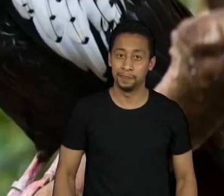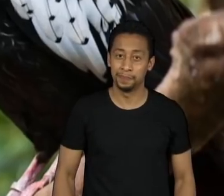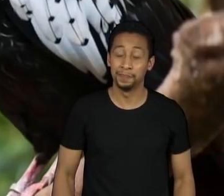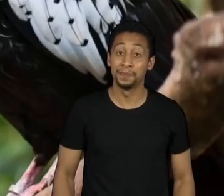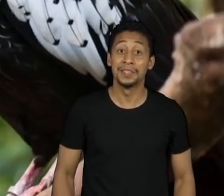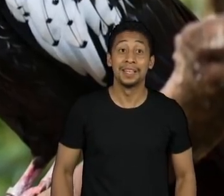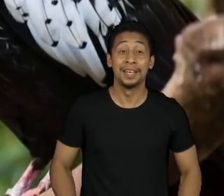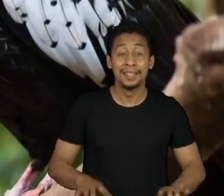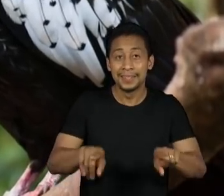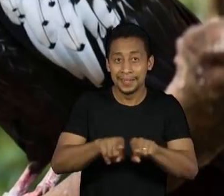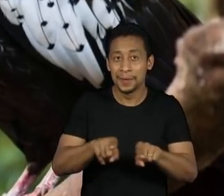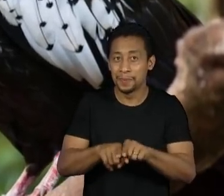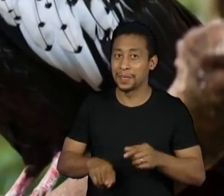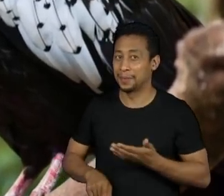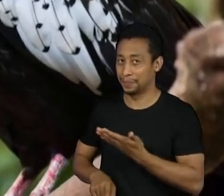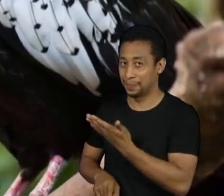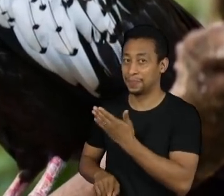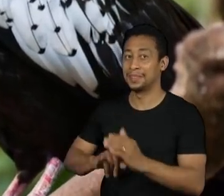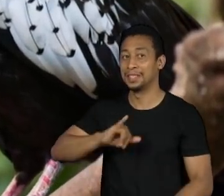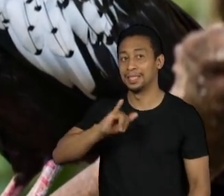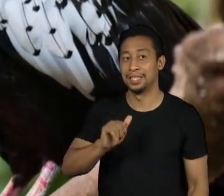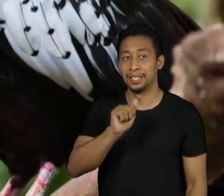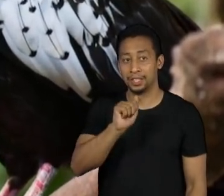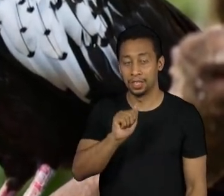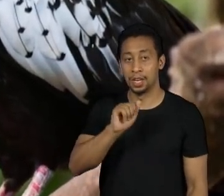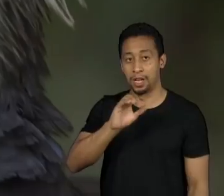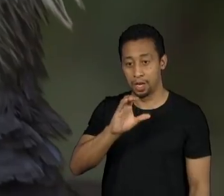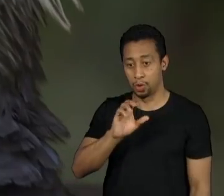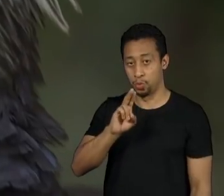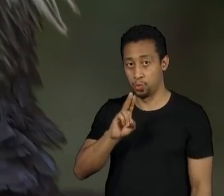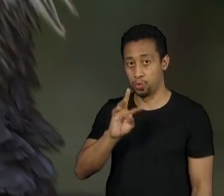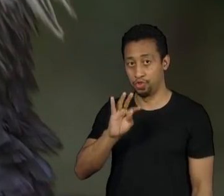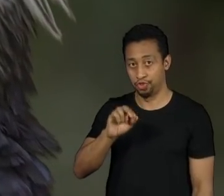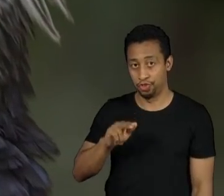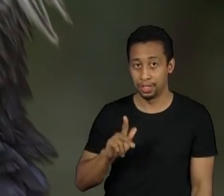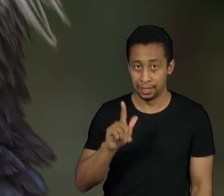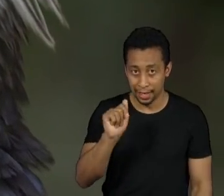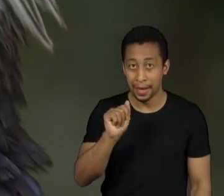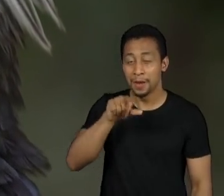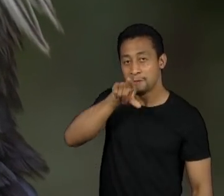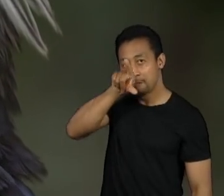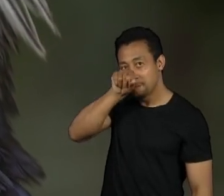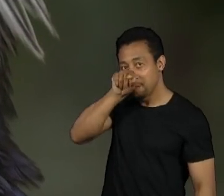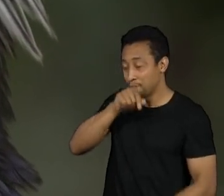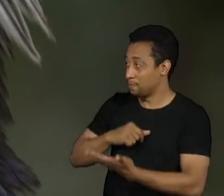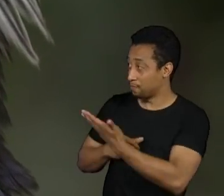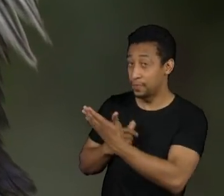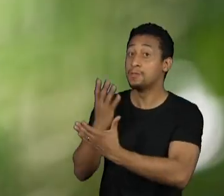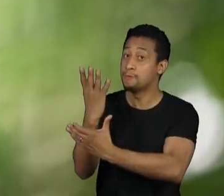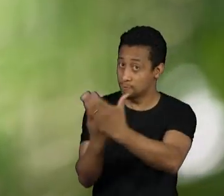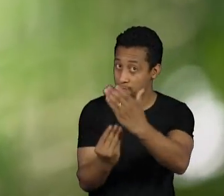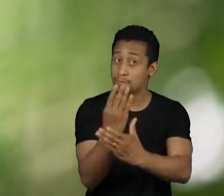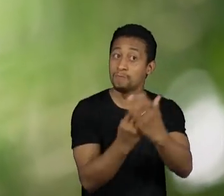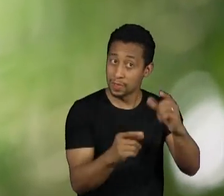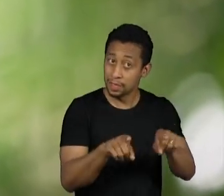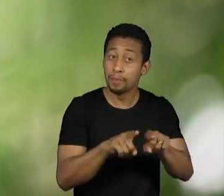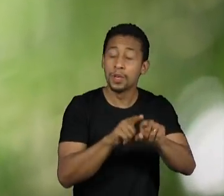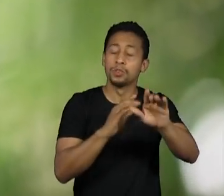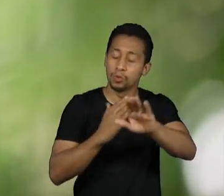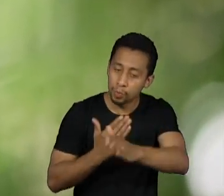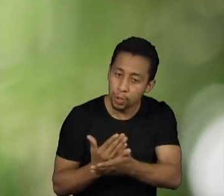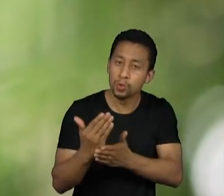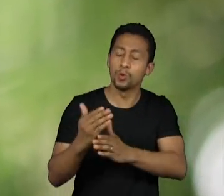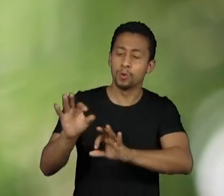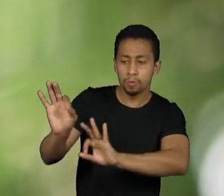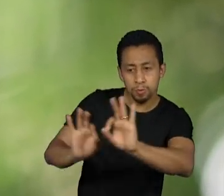A gente tem a jacutinga também, como um exemplo de espécie que vem sendo manejada com bom planejamento.